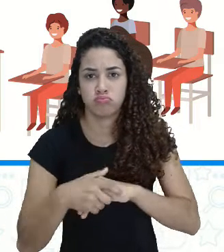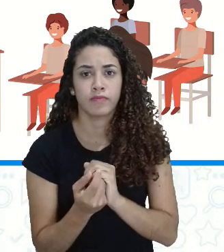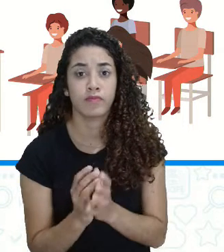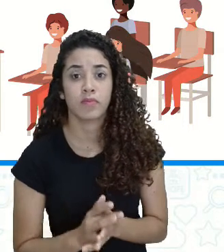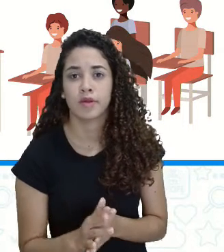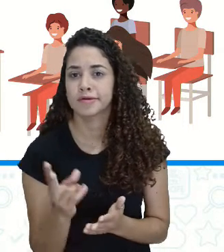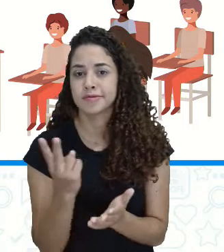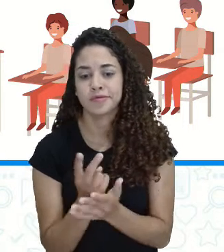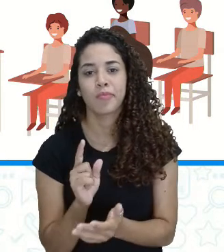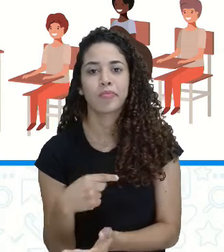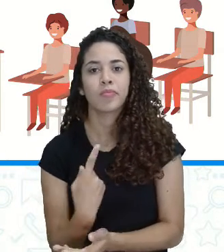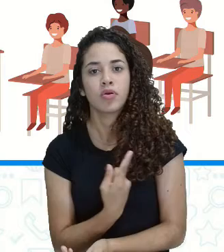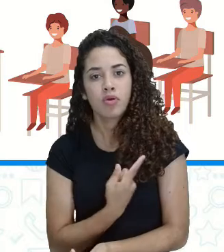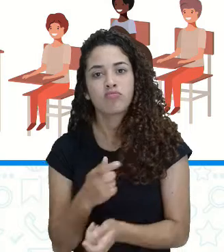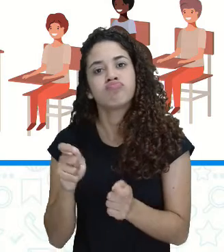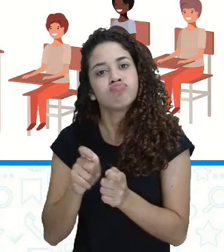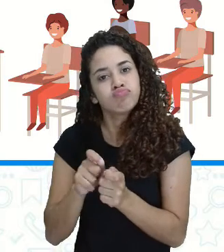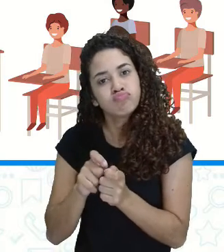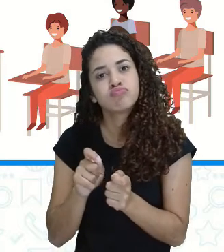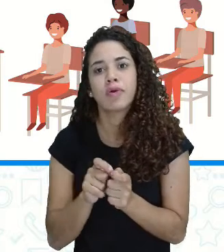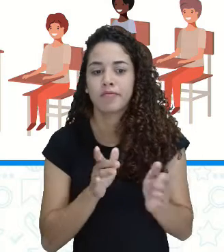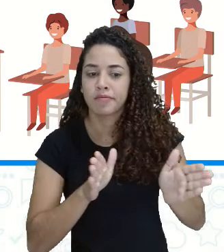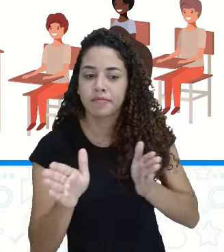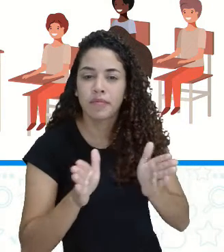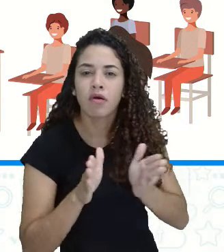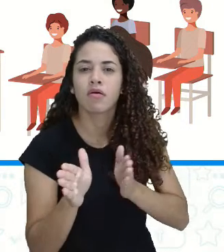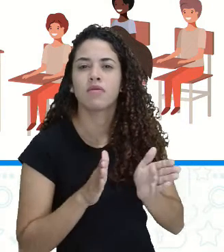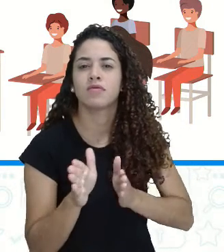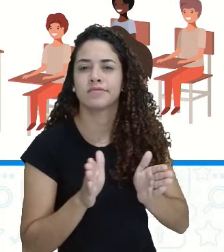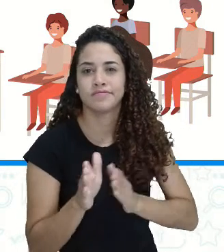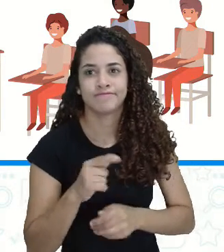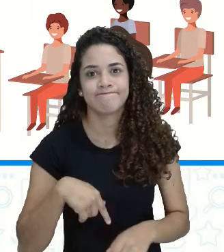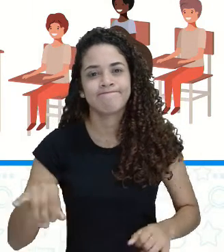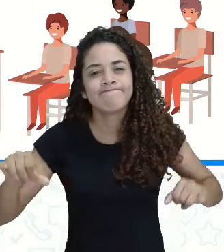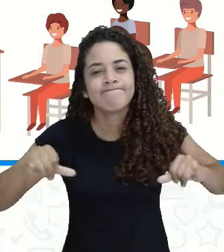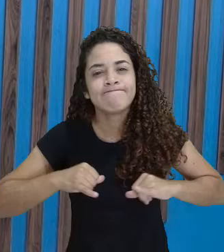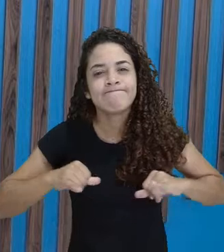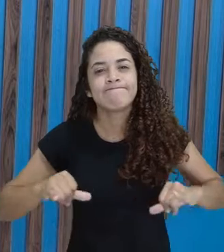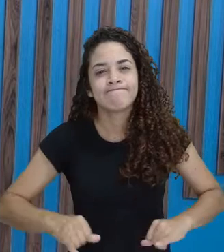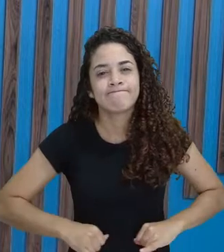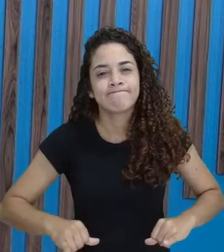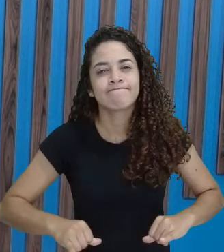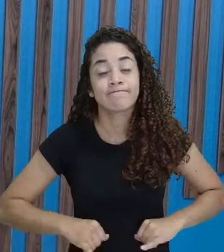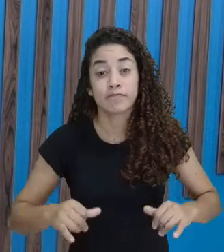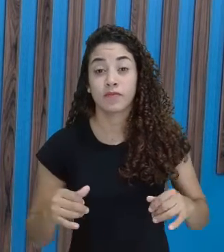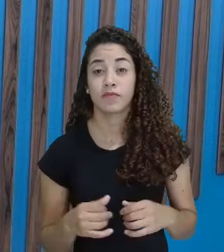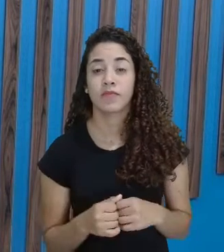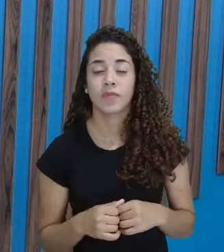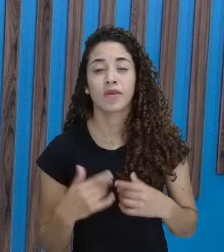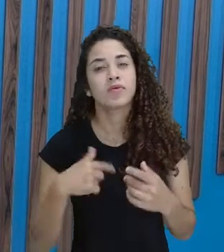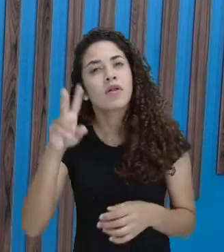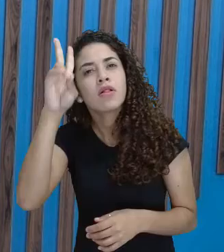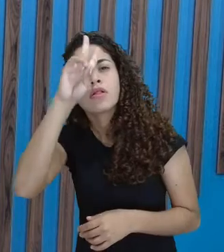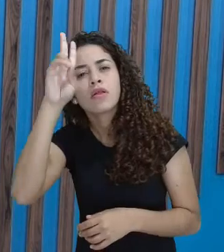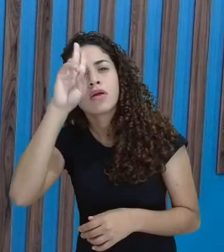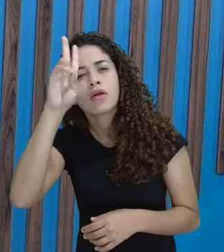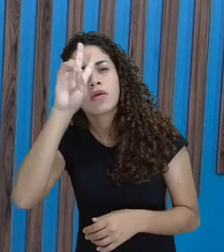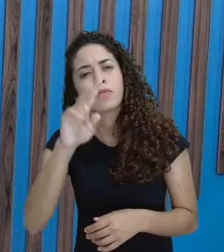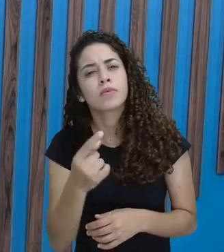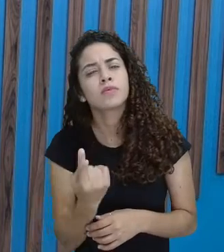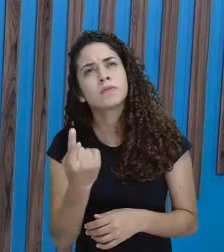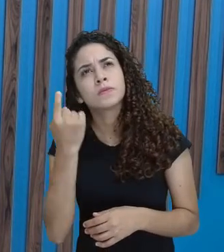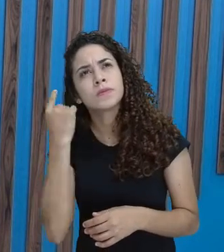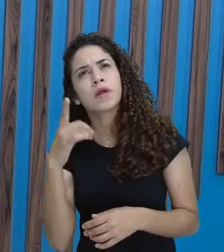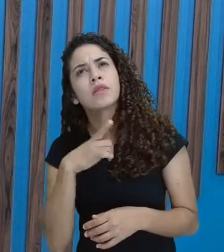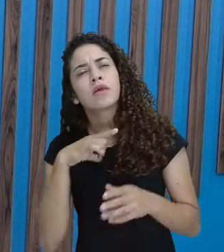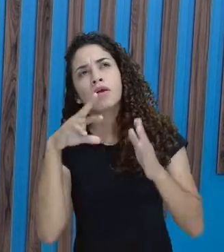gente sempre fez, não foi isso, professora Cátia? Nesse período que a gente passou e que foi um sofrimento. E eu lembro que até teve